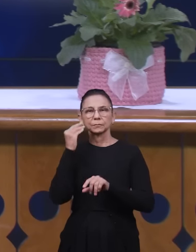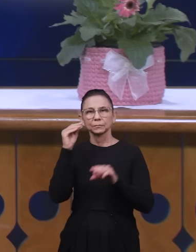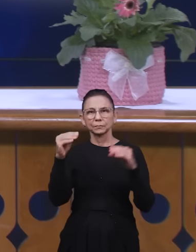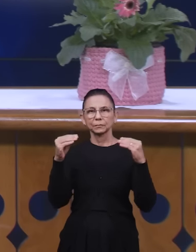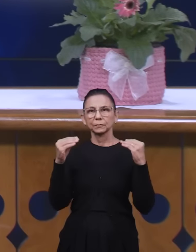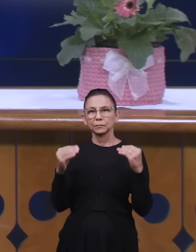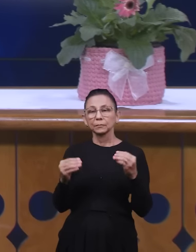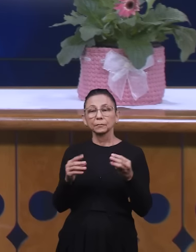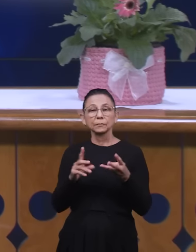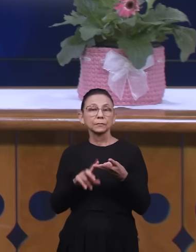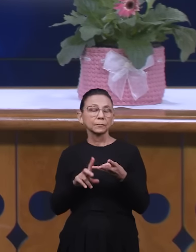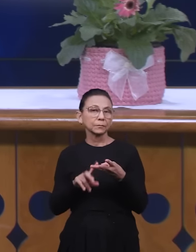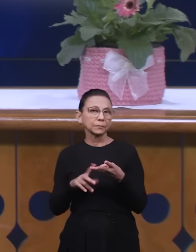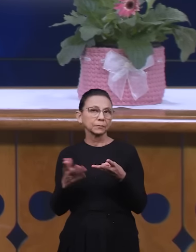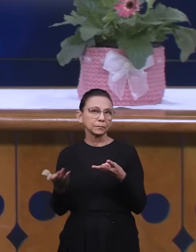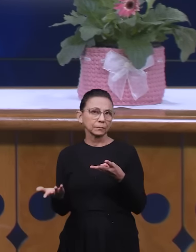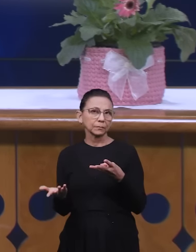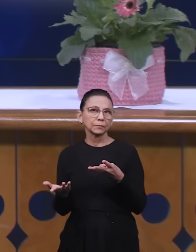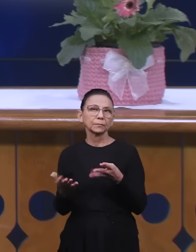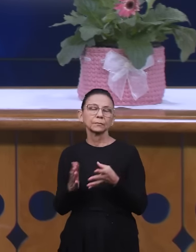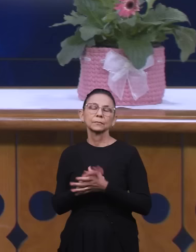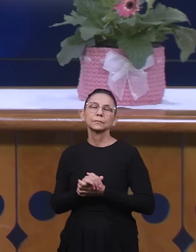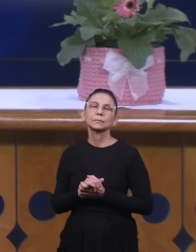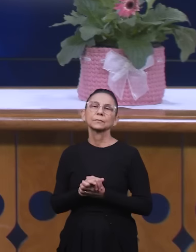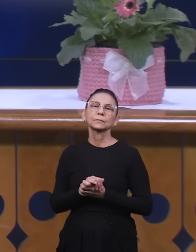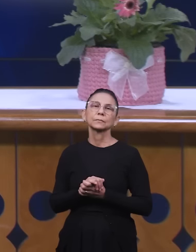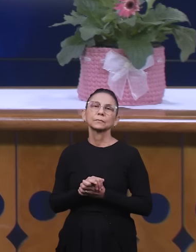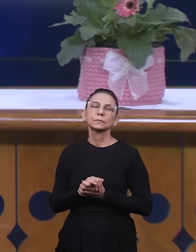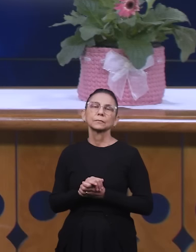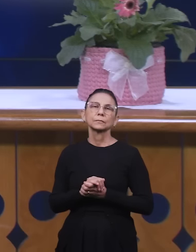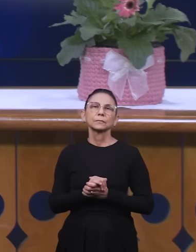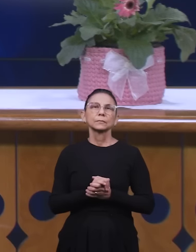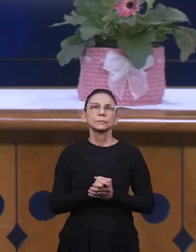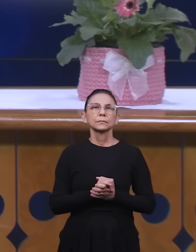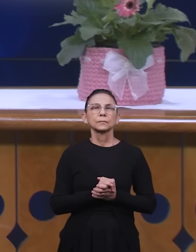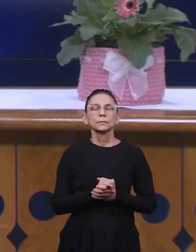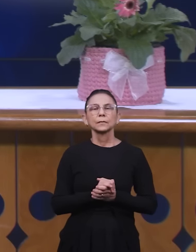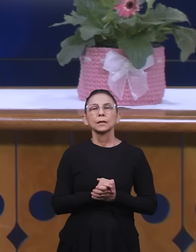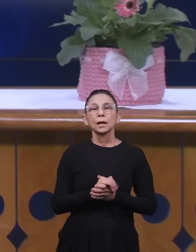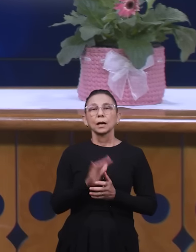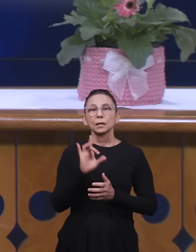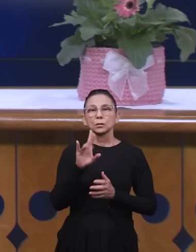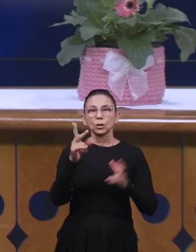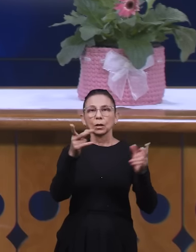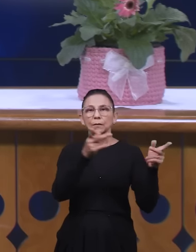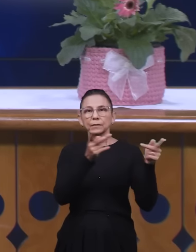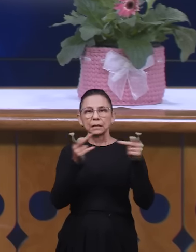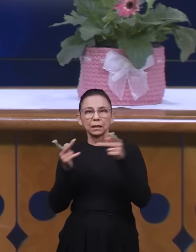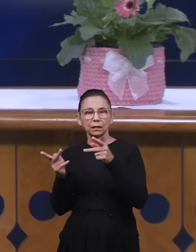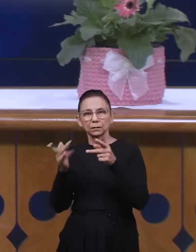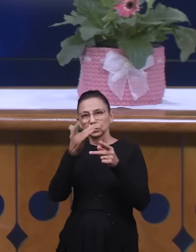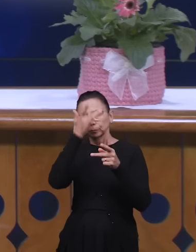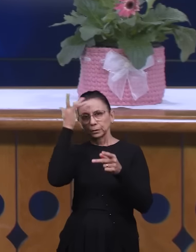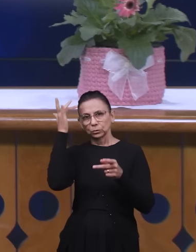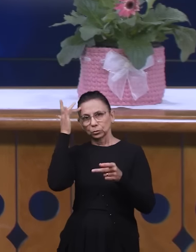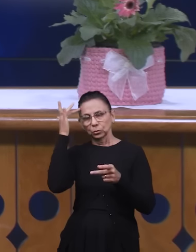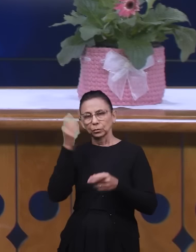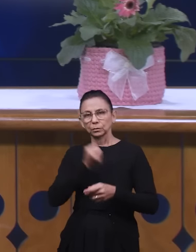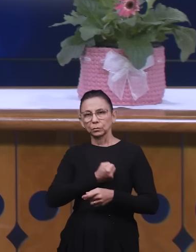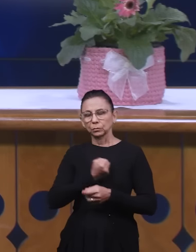sua experiência. Nós temos também um número para atendimento daqueles necessitados, aqueles que não fazem parte da igreja,